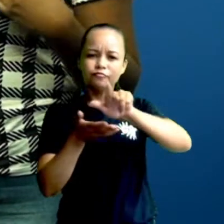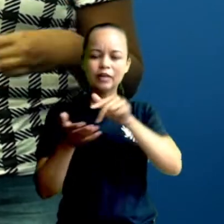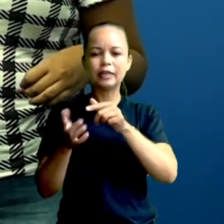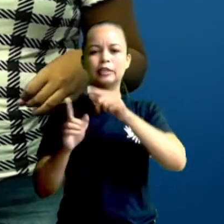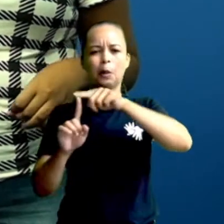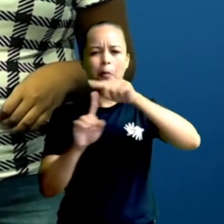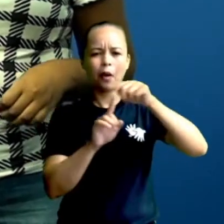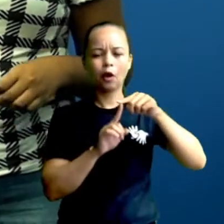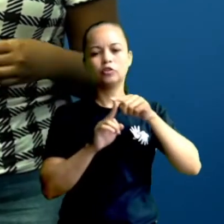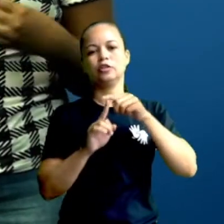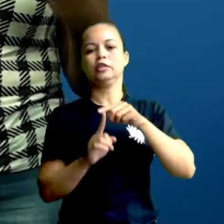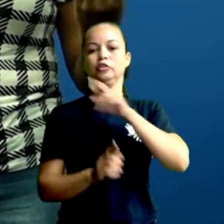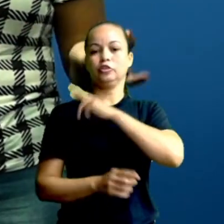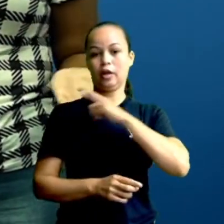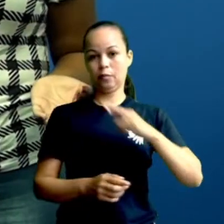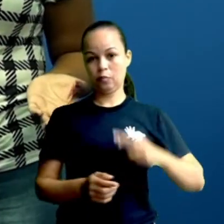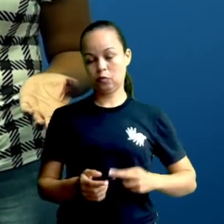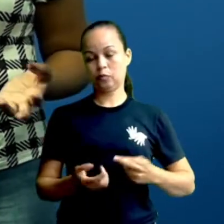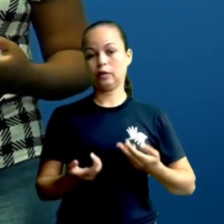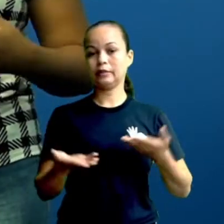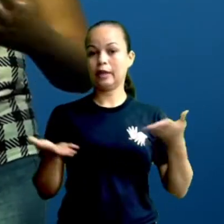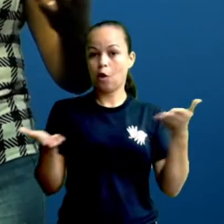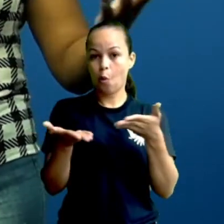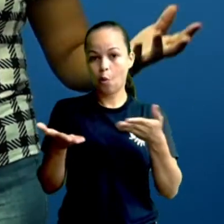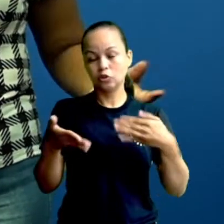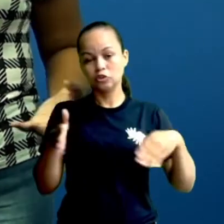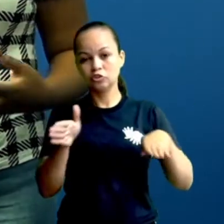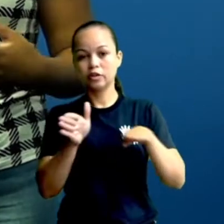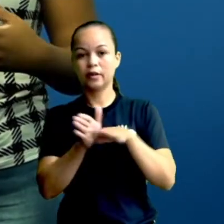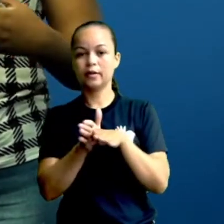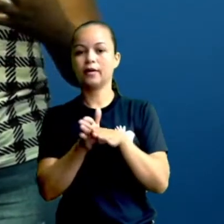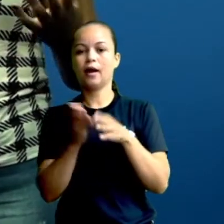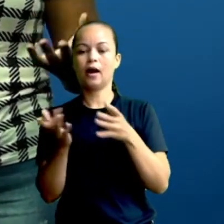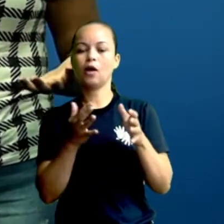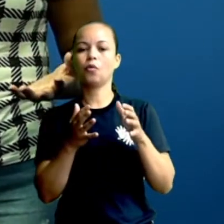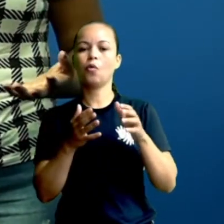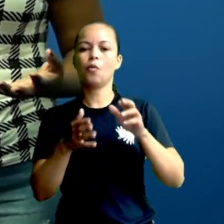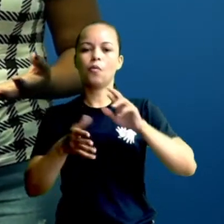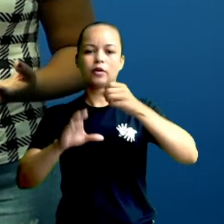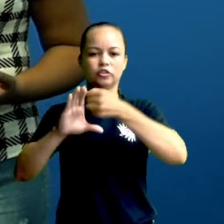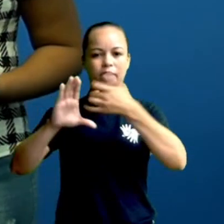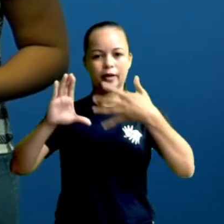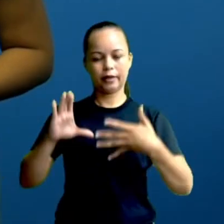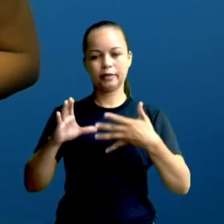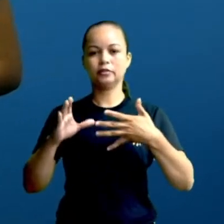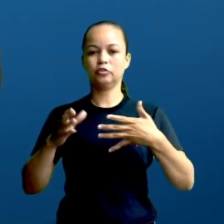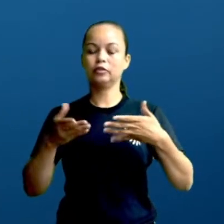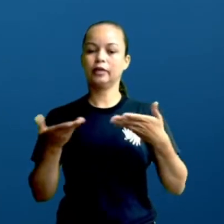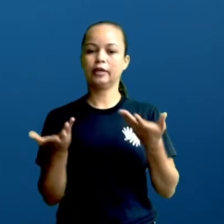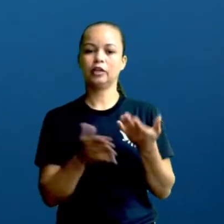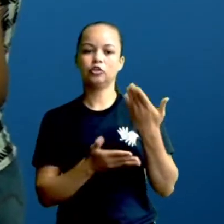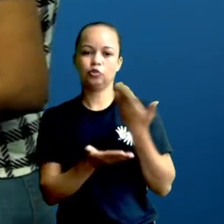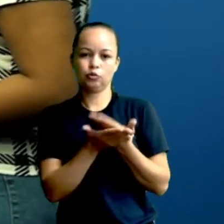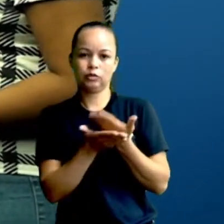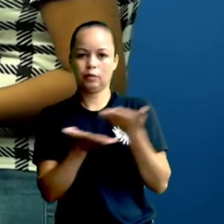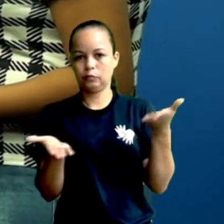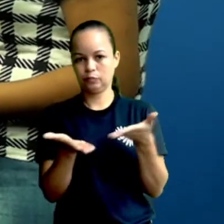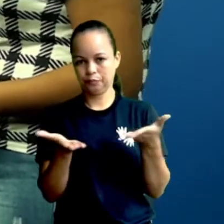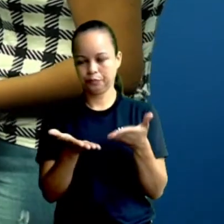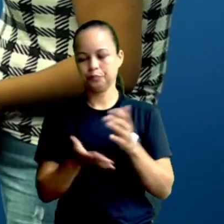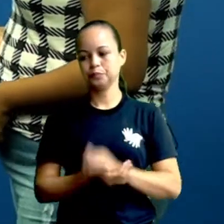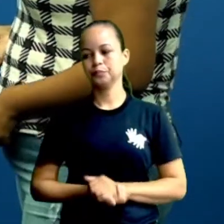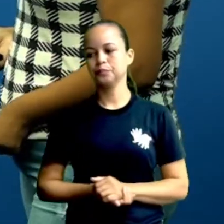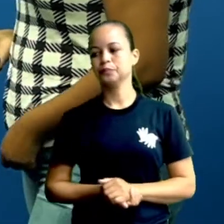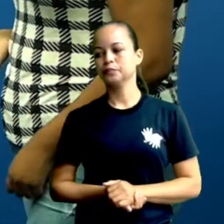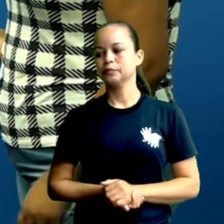tá? Até chegar na nossa república, na república com as características que a gente vivencia hoje.